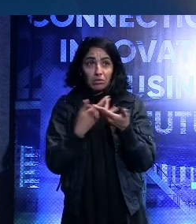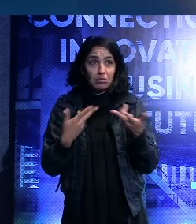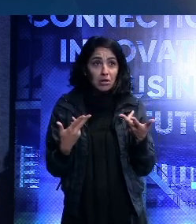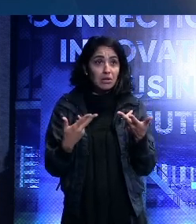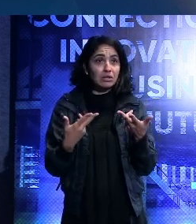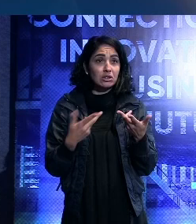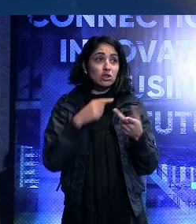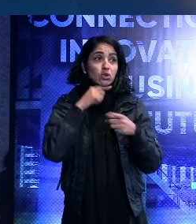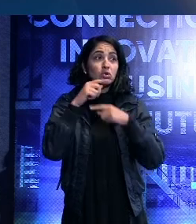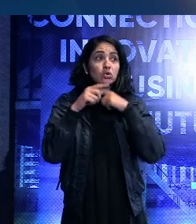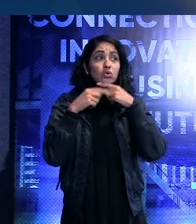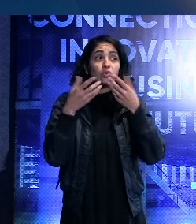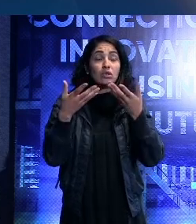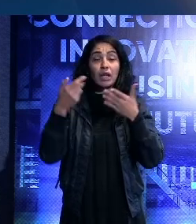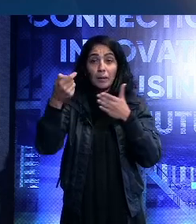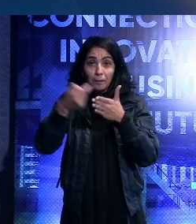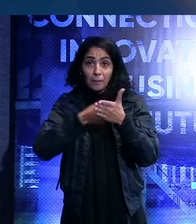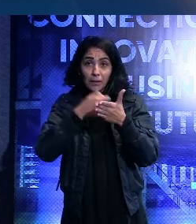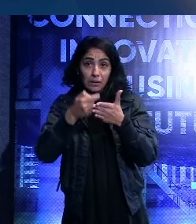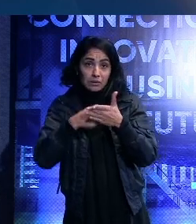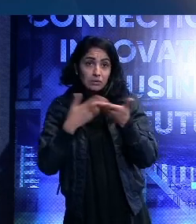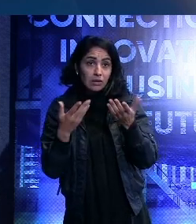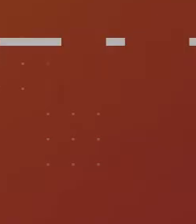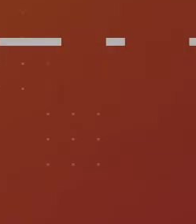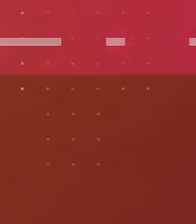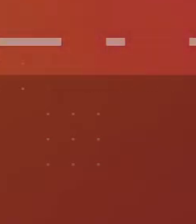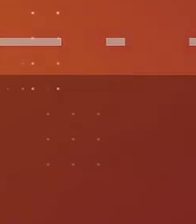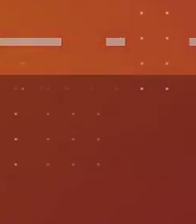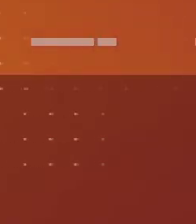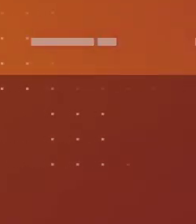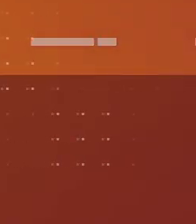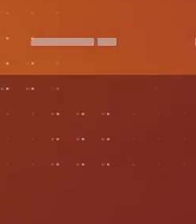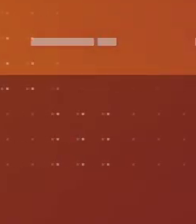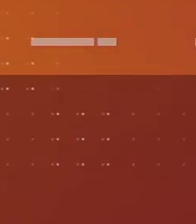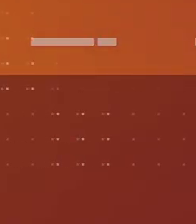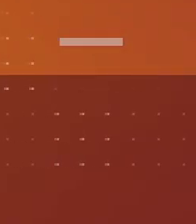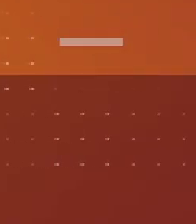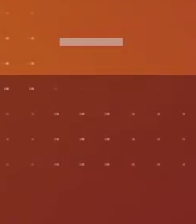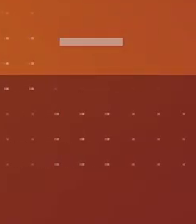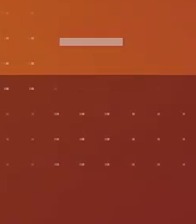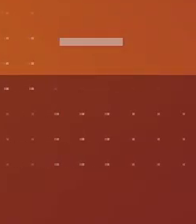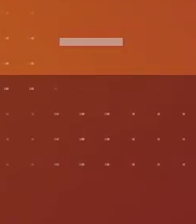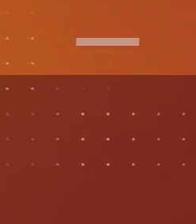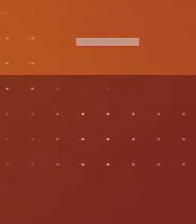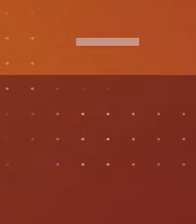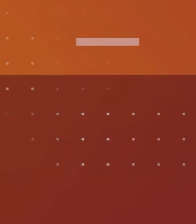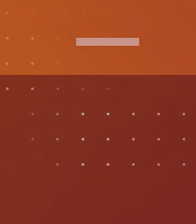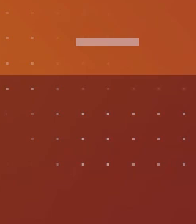dúvidas, quiserem fazer alguma pergunta, fiquem à vontade.